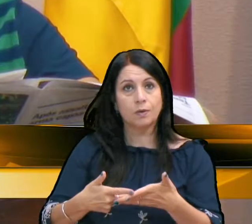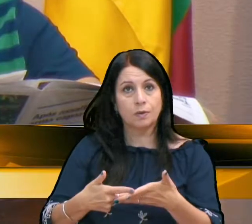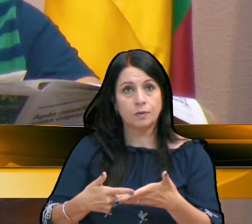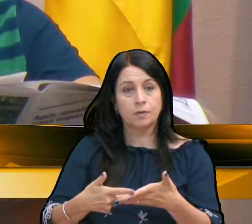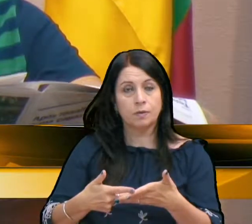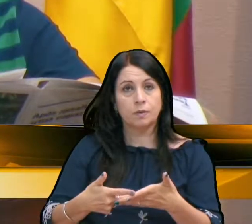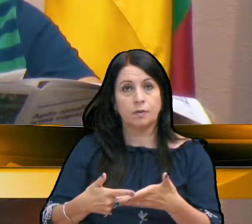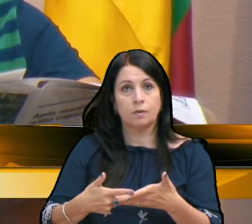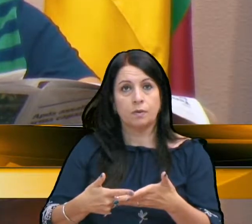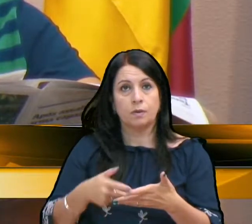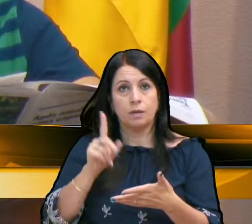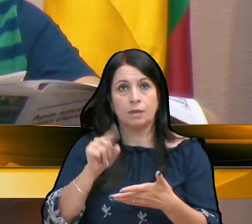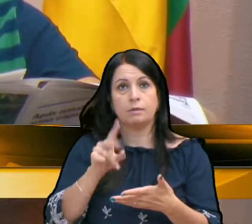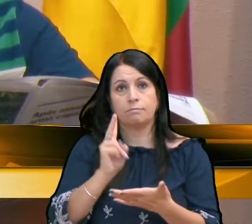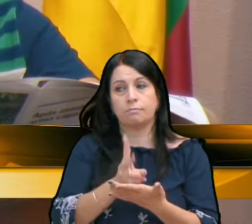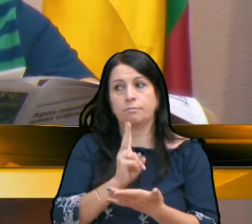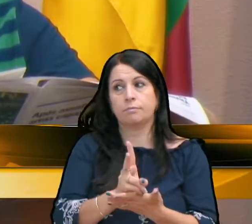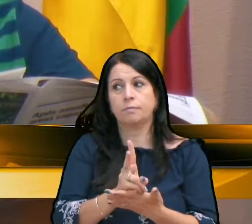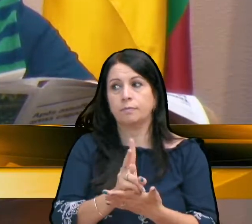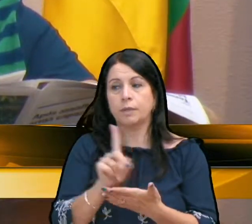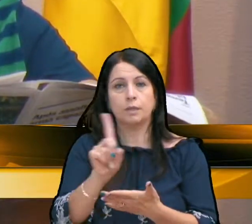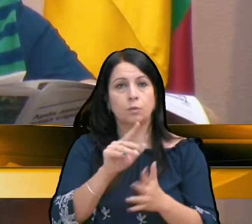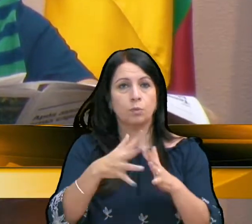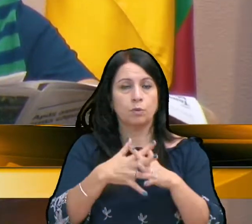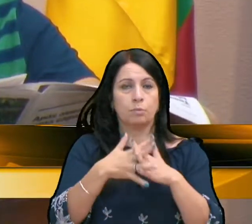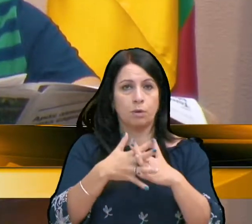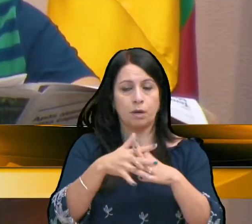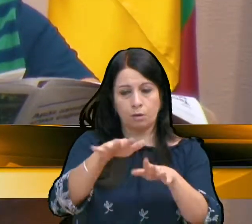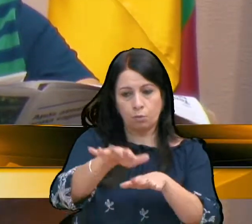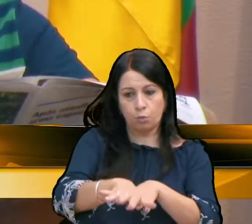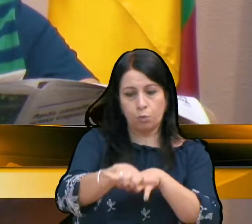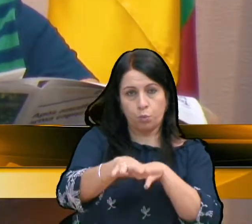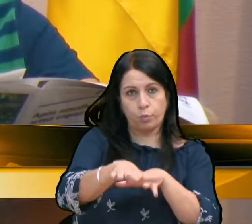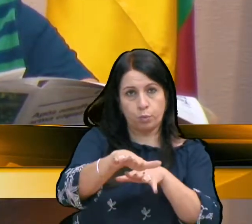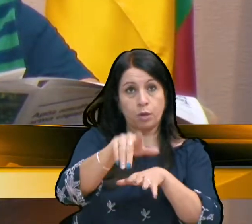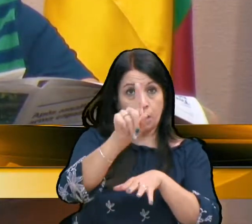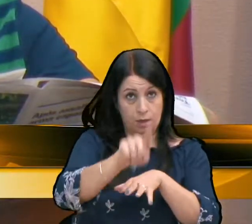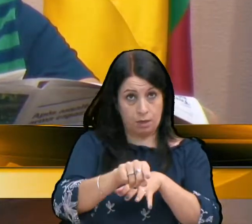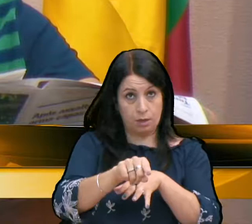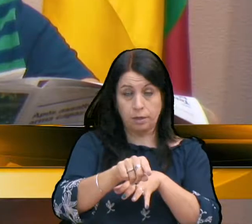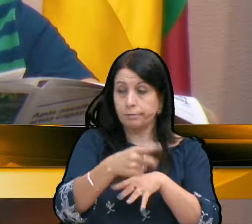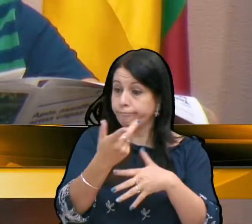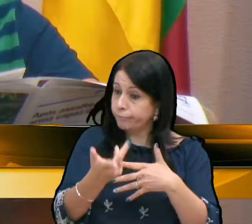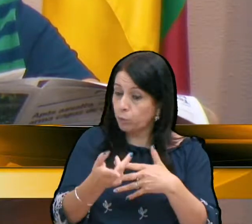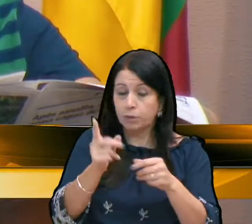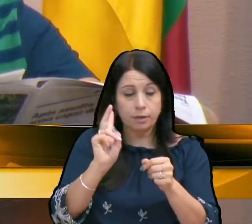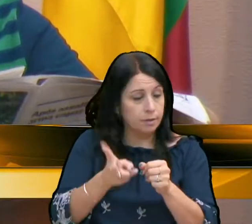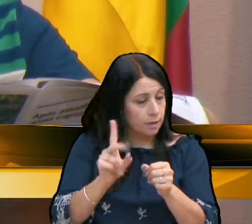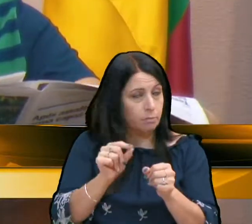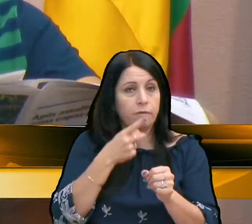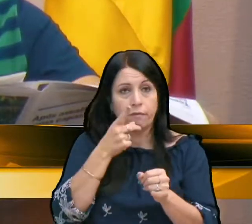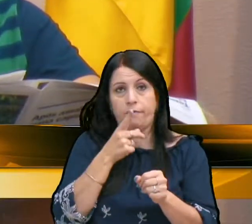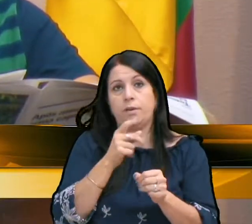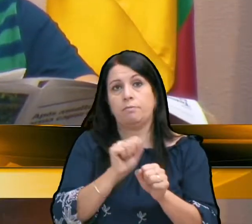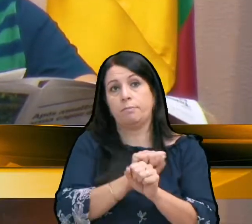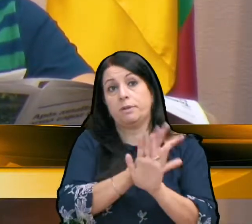Um dos argumentos é o de sempre, não atrapalhar o trânsito. Esse argumento é mortal e esclarecedor.